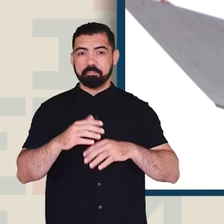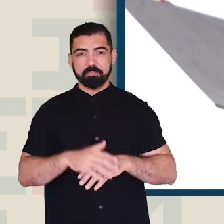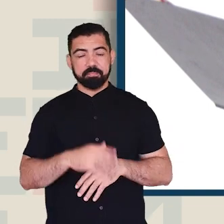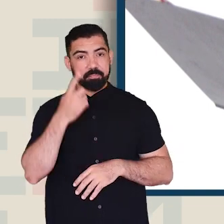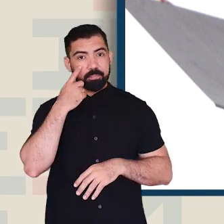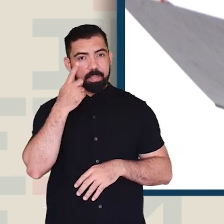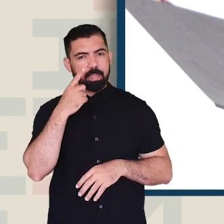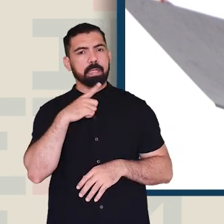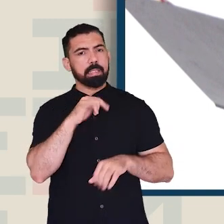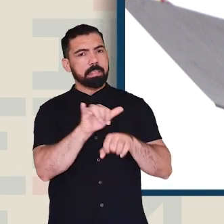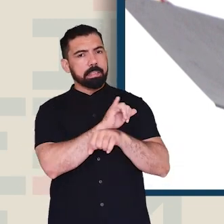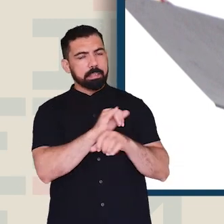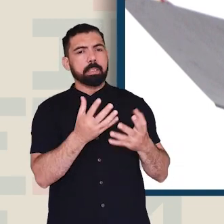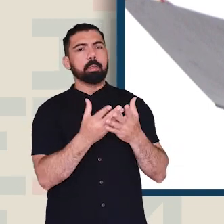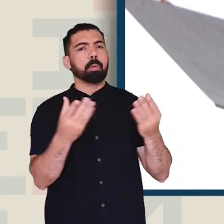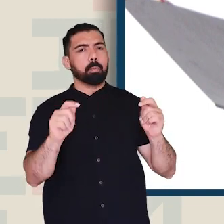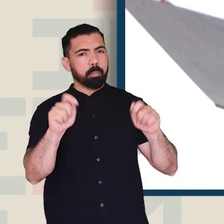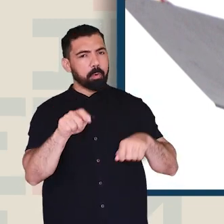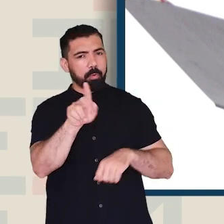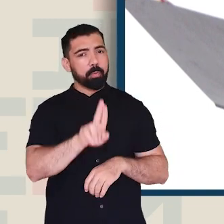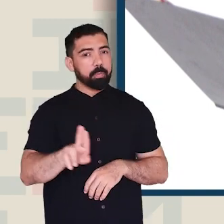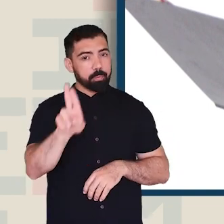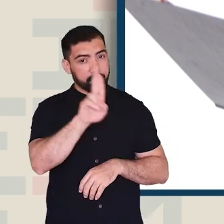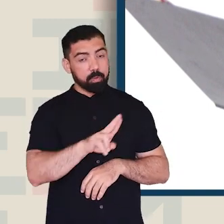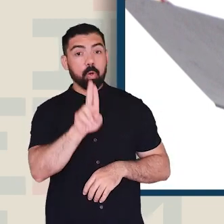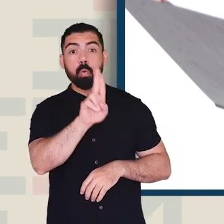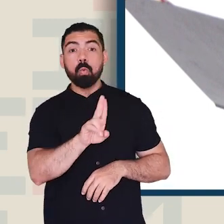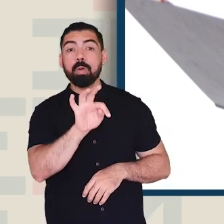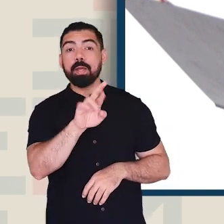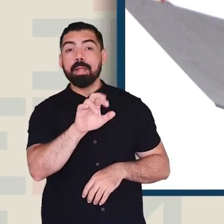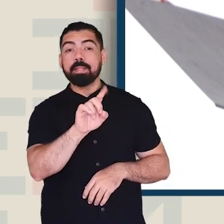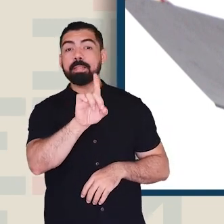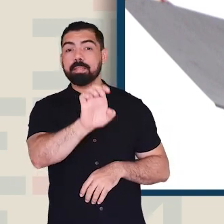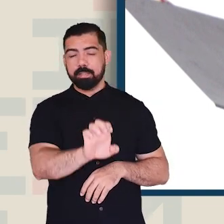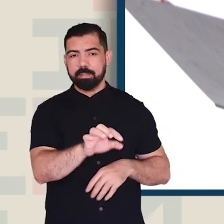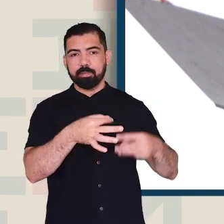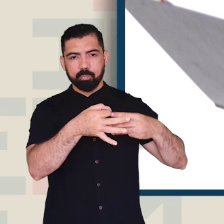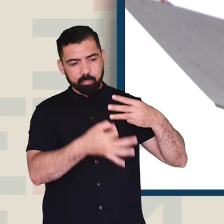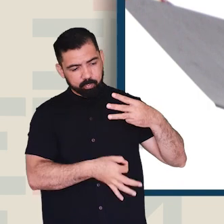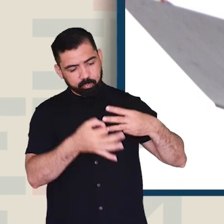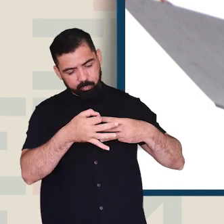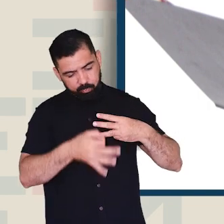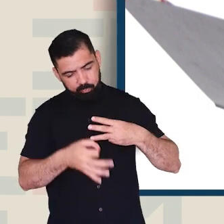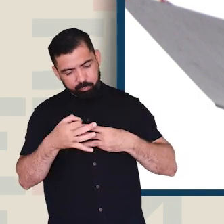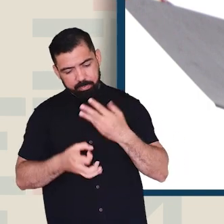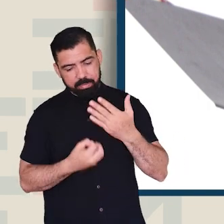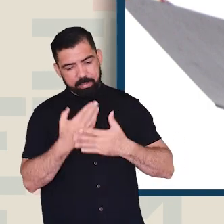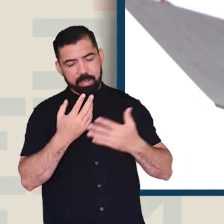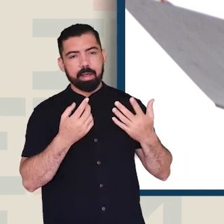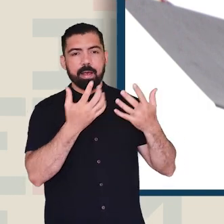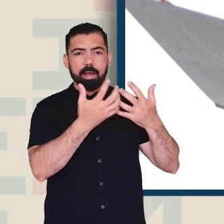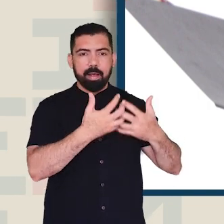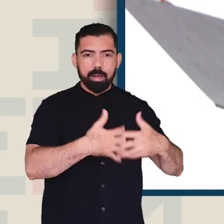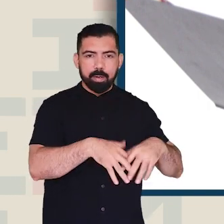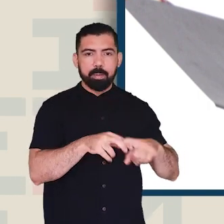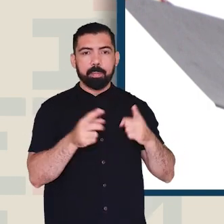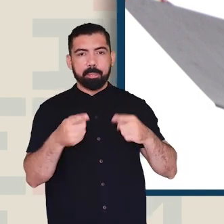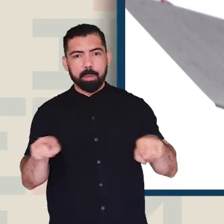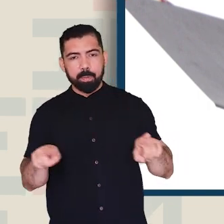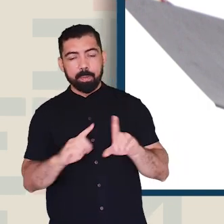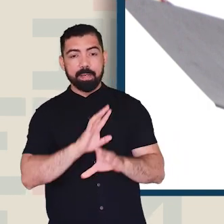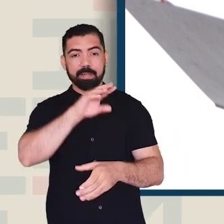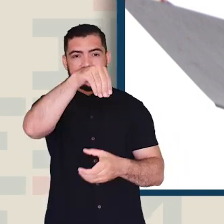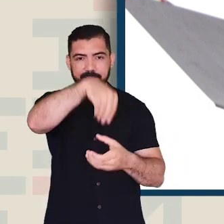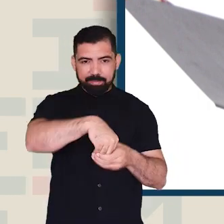vocês verem que tem muitas possibilidades, né? Usando as tríades e criar harmonias e criar melodias